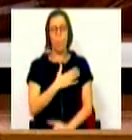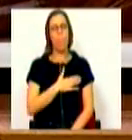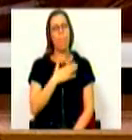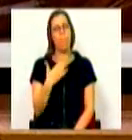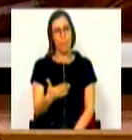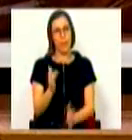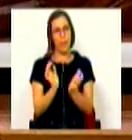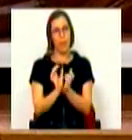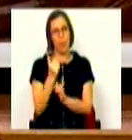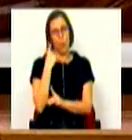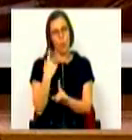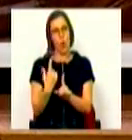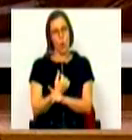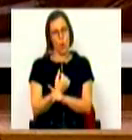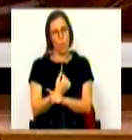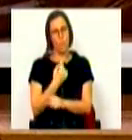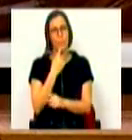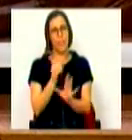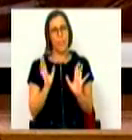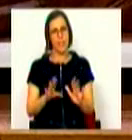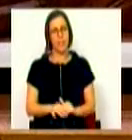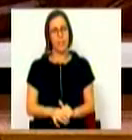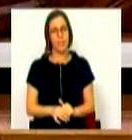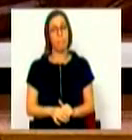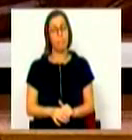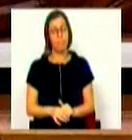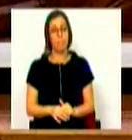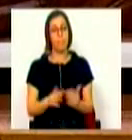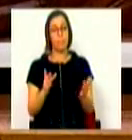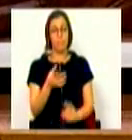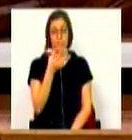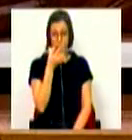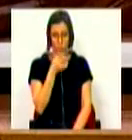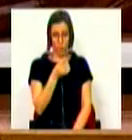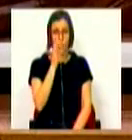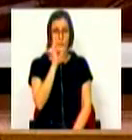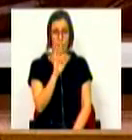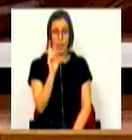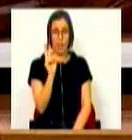passe social e diz que, em vez dos